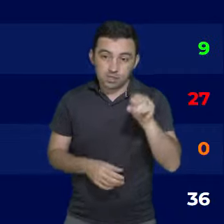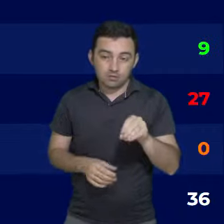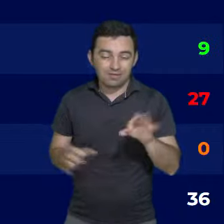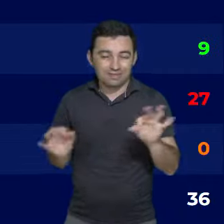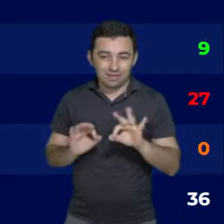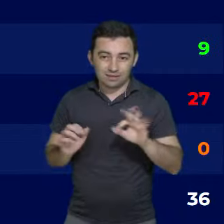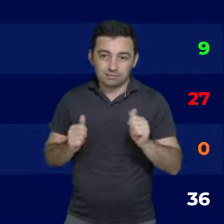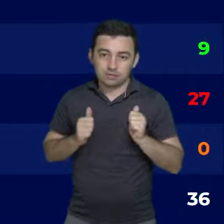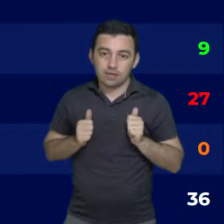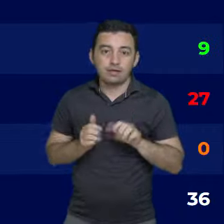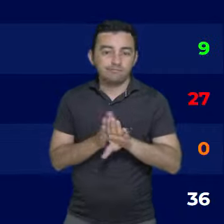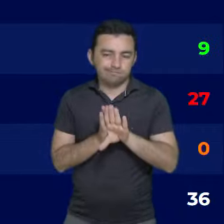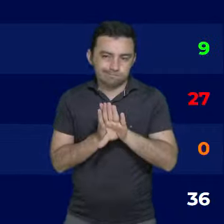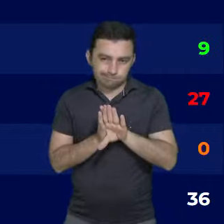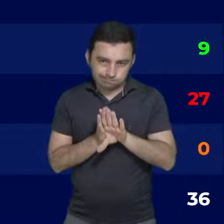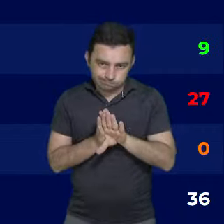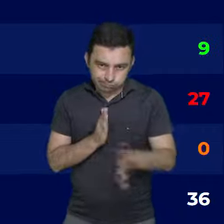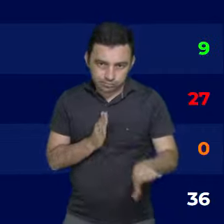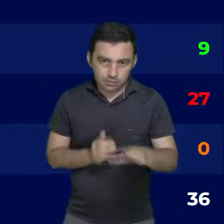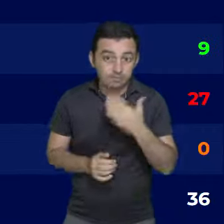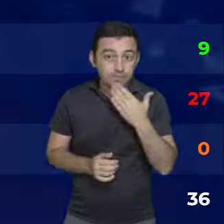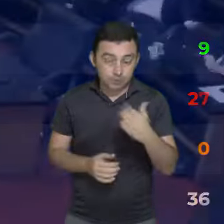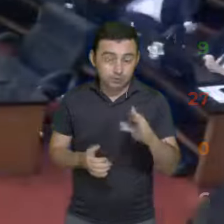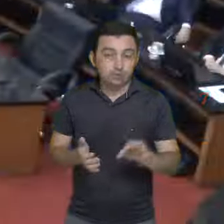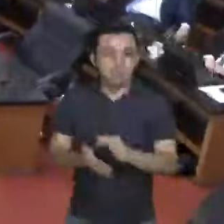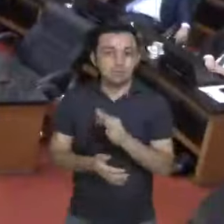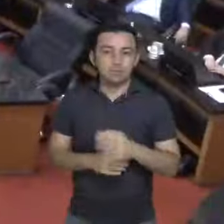Está rejeitado o pedido de destaque.